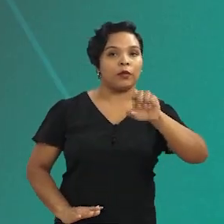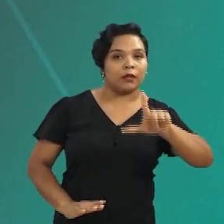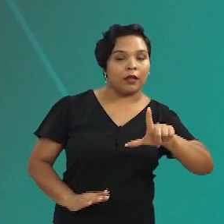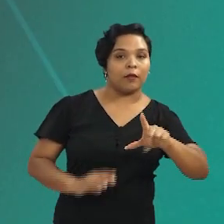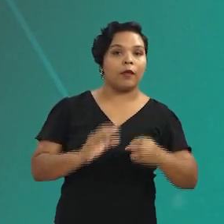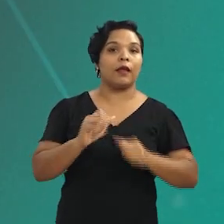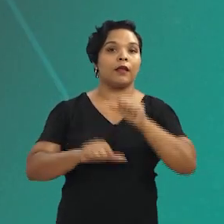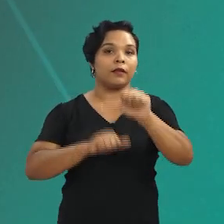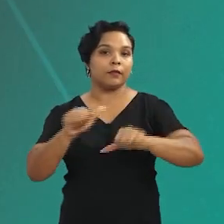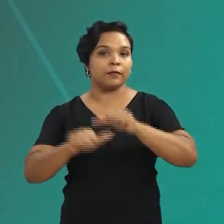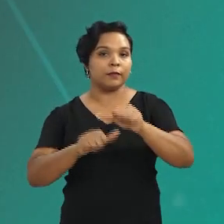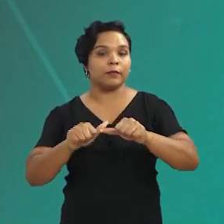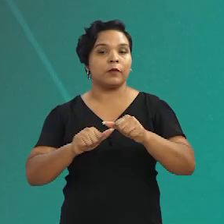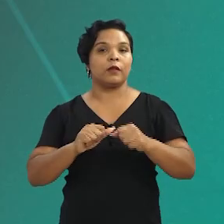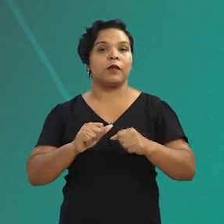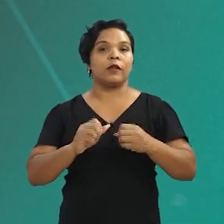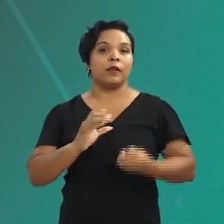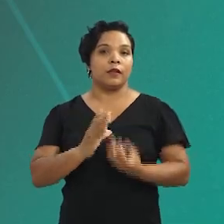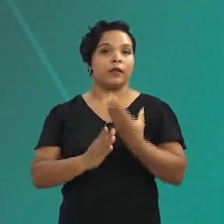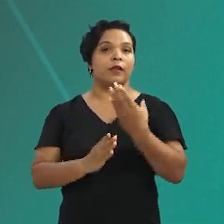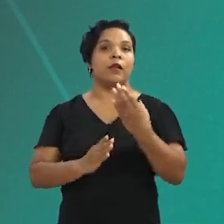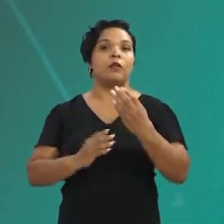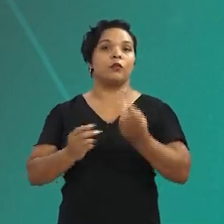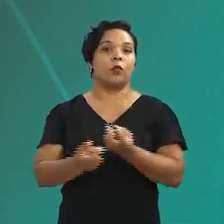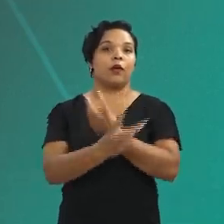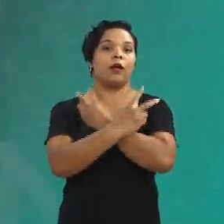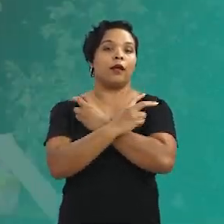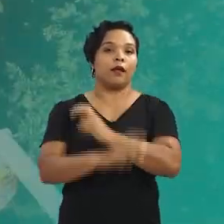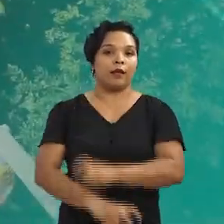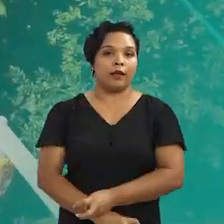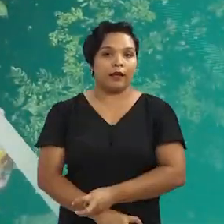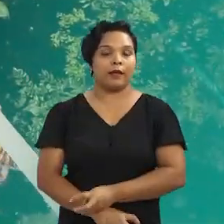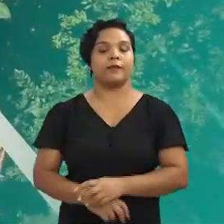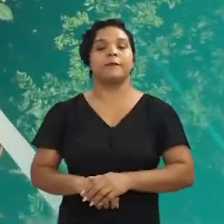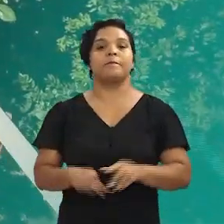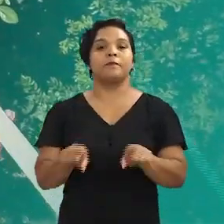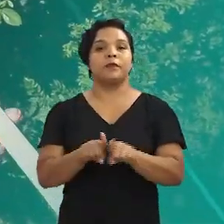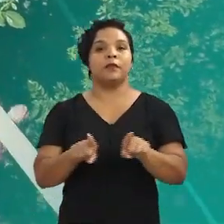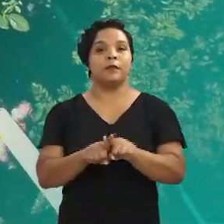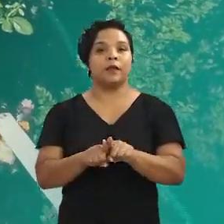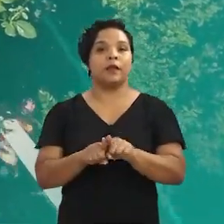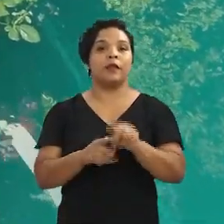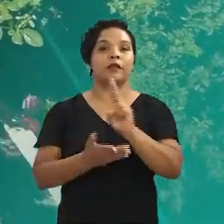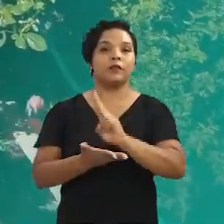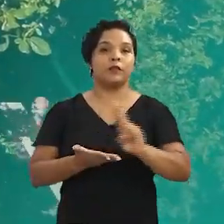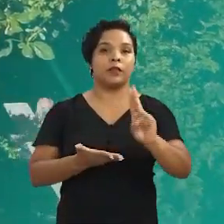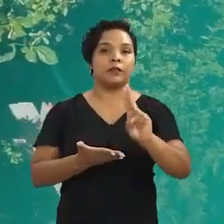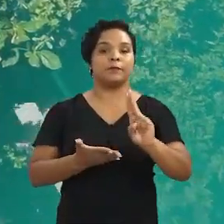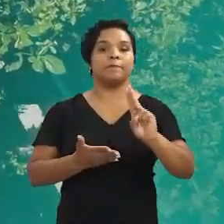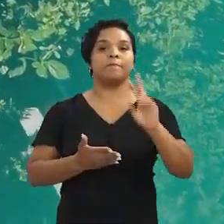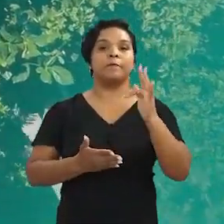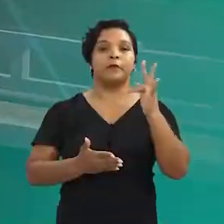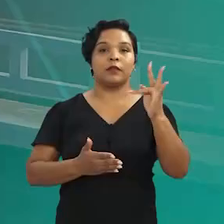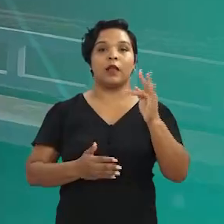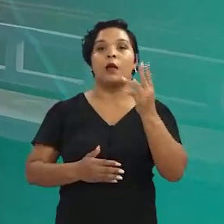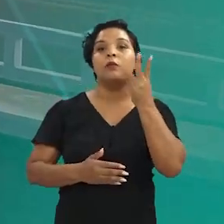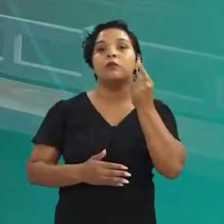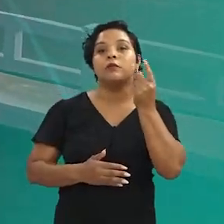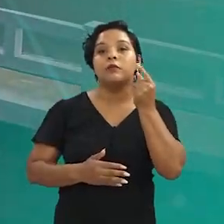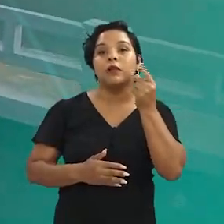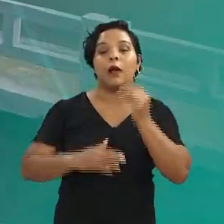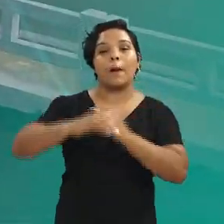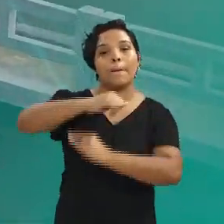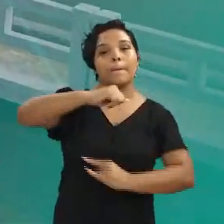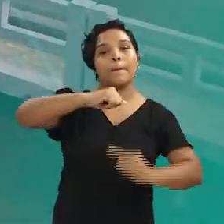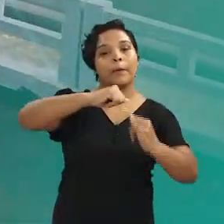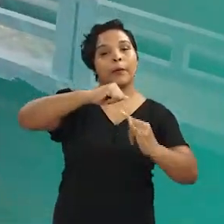desenvolve uma HQ a partir do protagonismo feminino no cangaço. Pesquisa da Universidade Federal do Ceará permite o